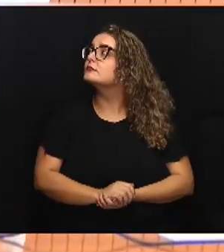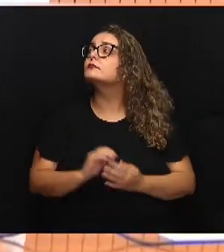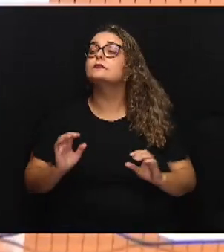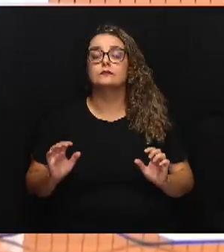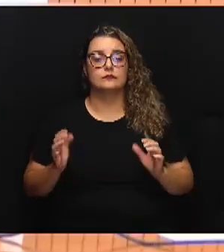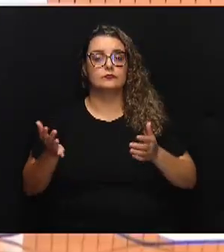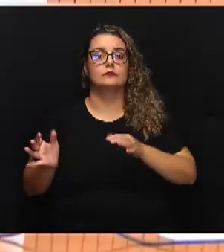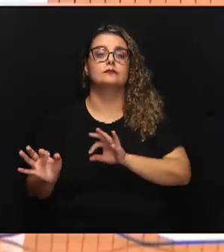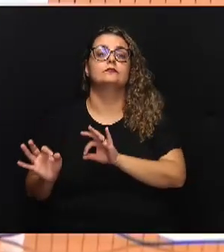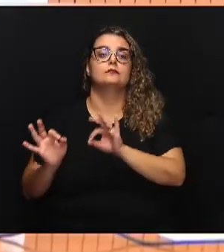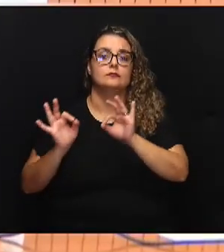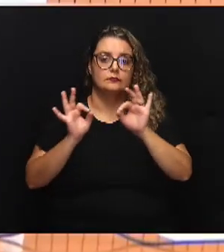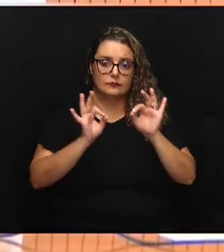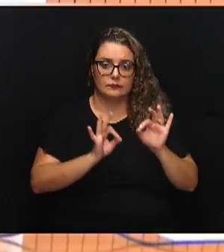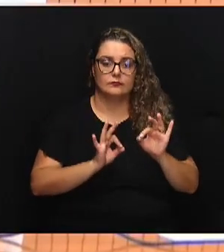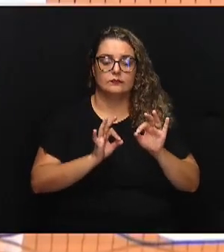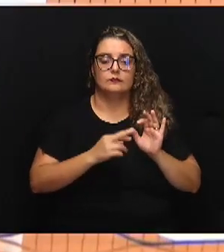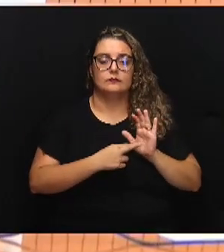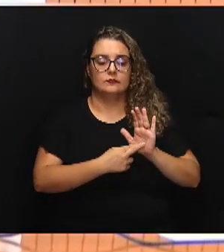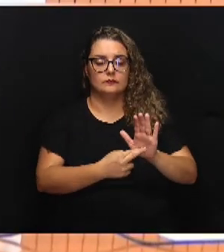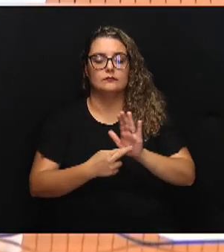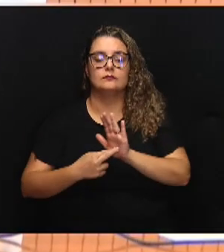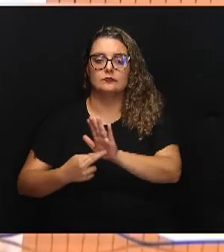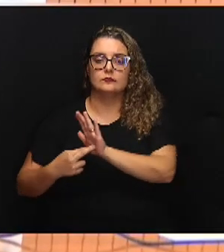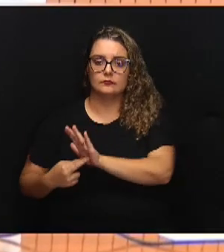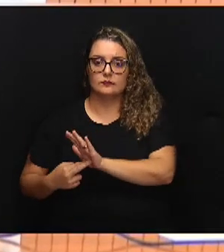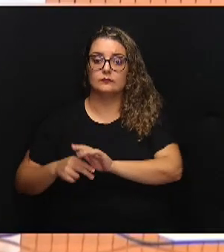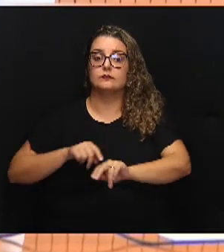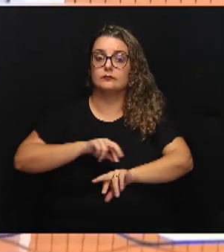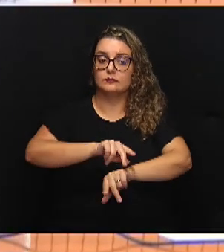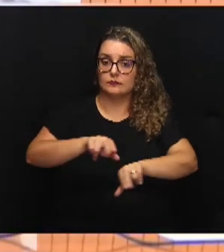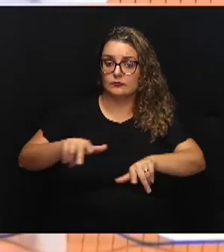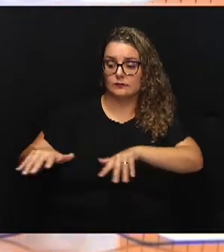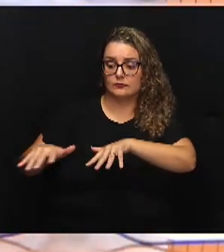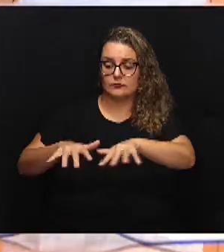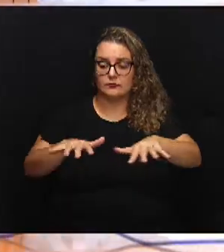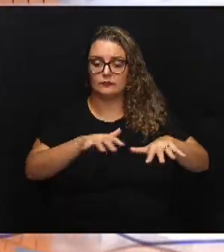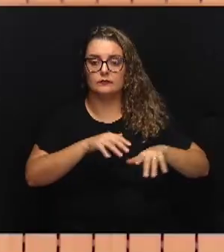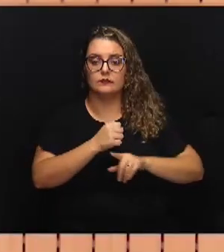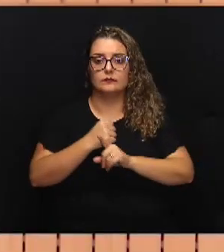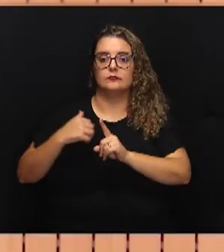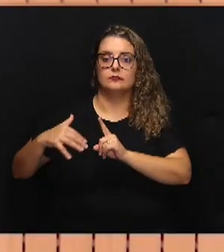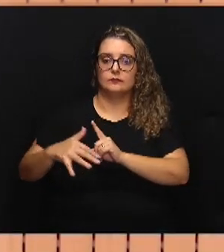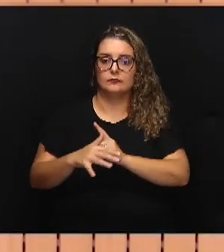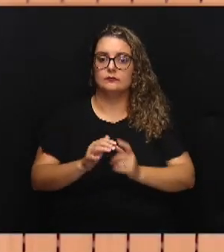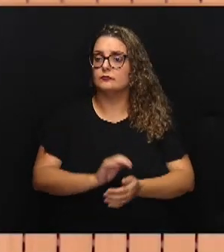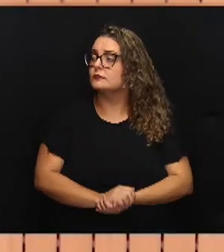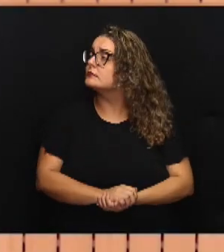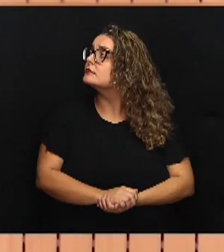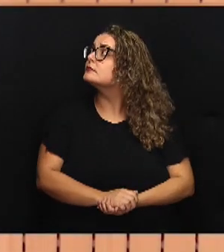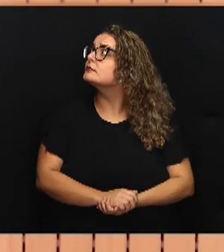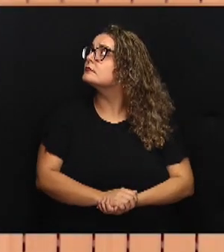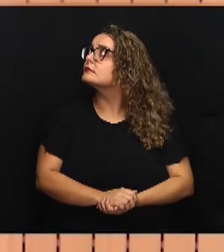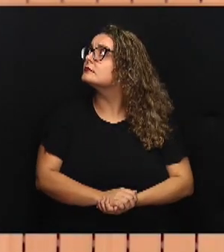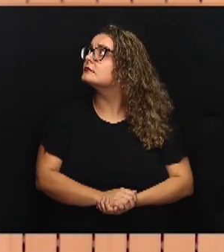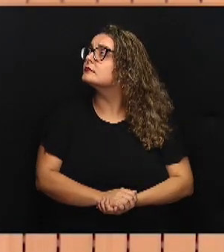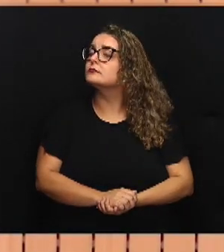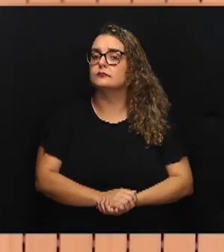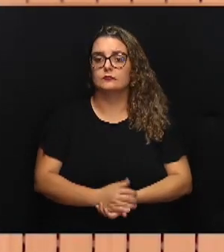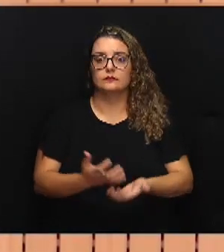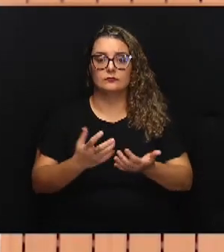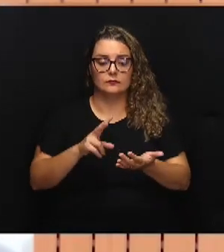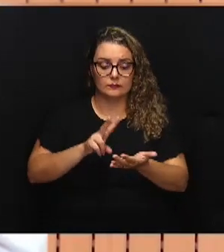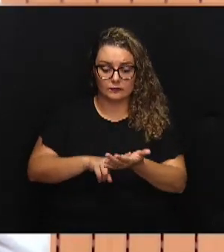foi acompanhado por representantes de diversos movimentos sociais. Eu quero traduzir